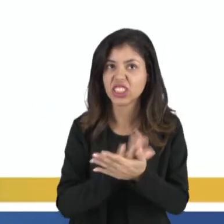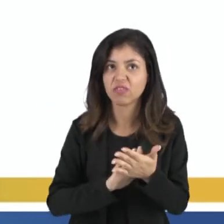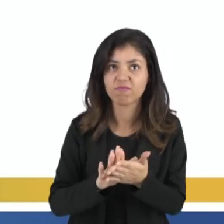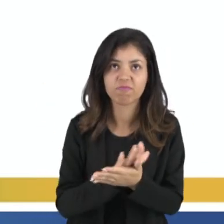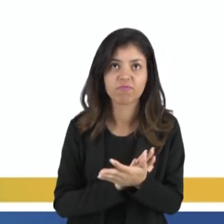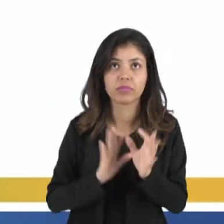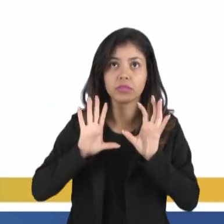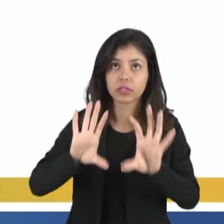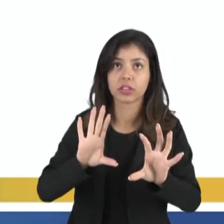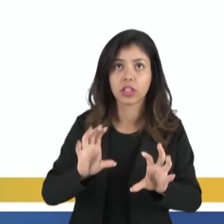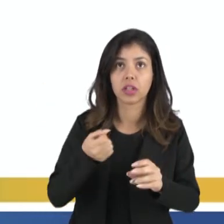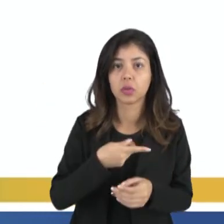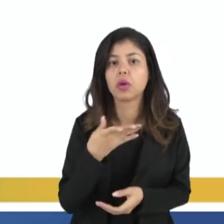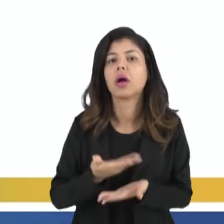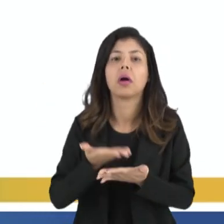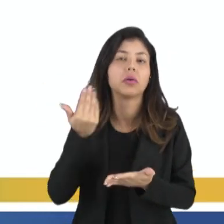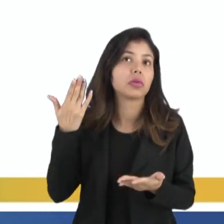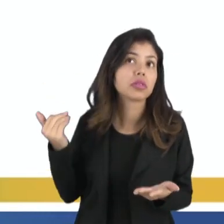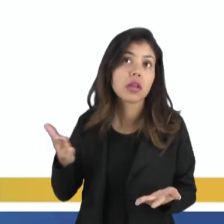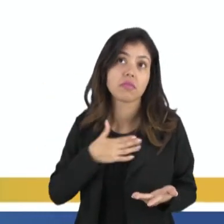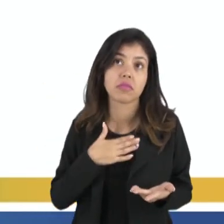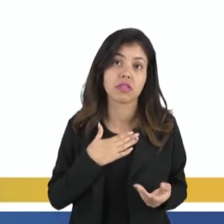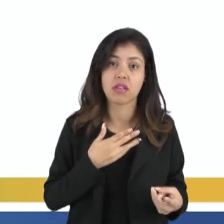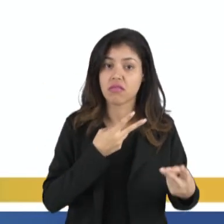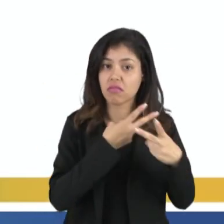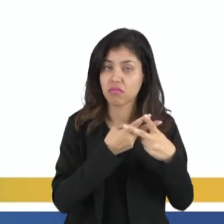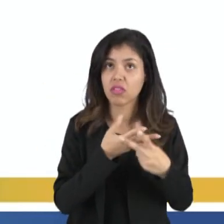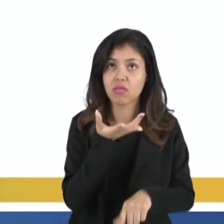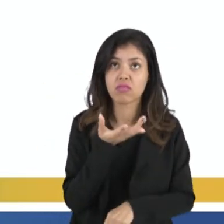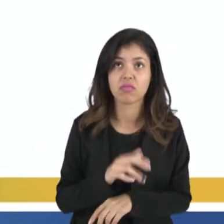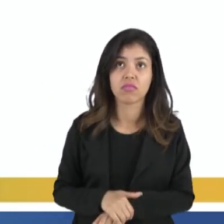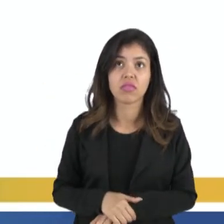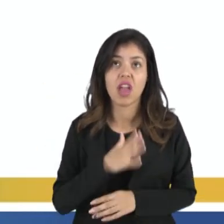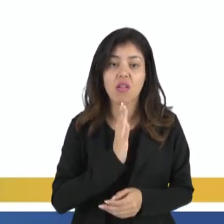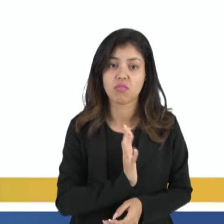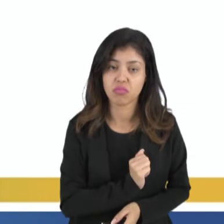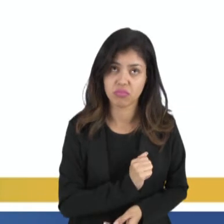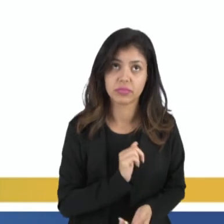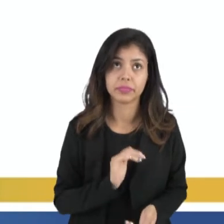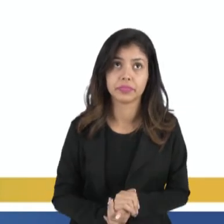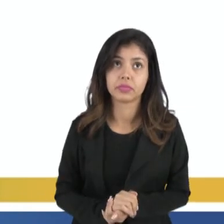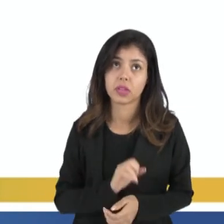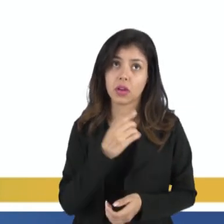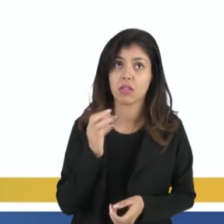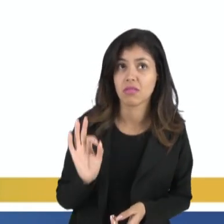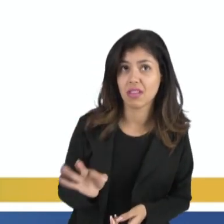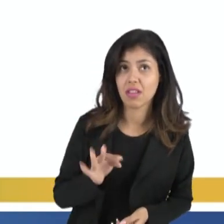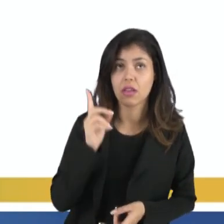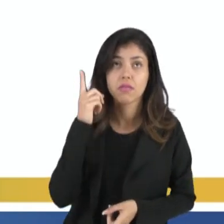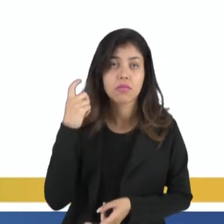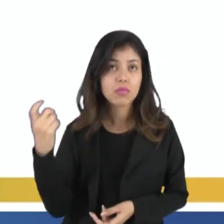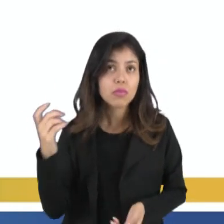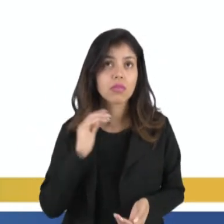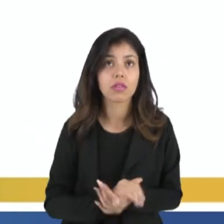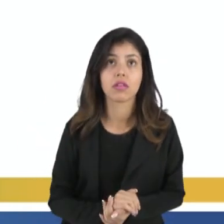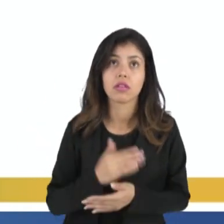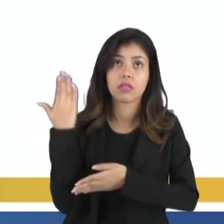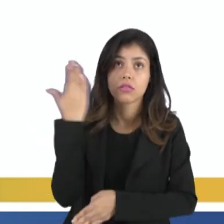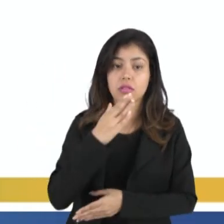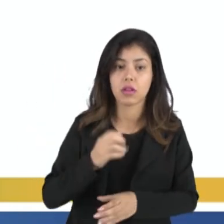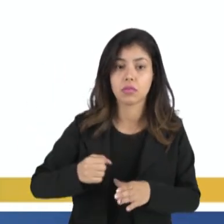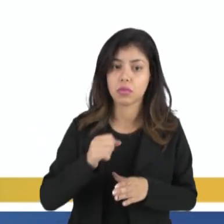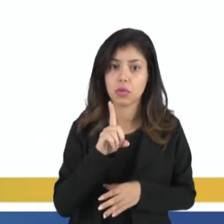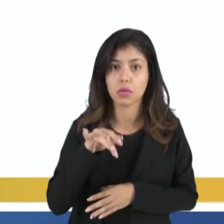nada, deixar quanto antes minhas cadeias de disciplina e de amor. Com receio de fazer barulho, dirigi-me